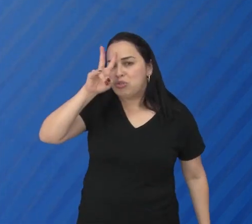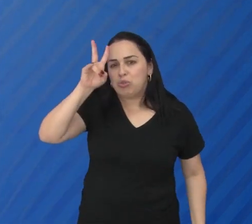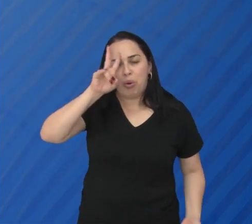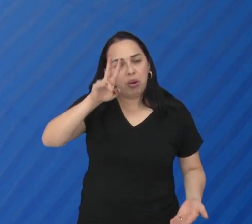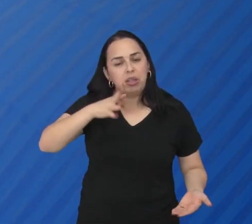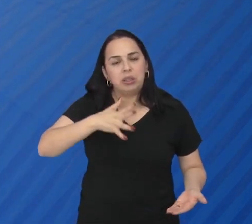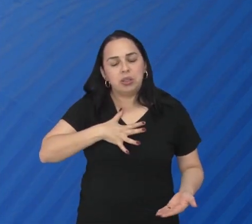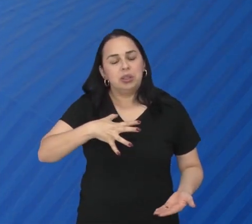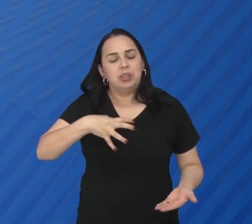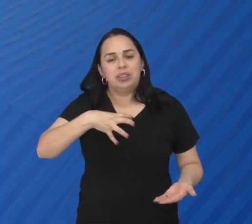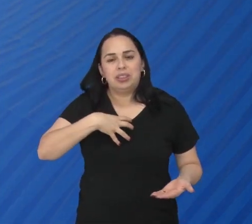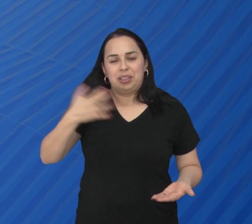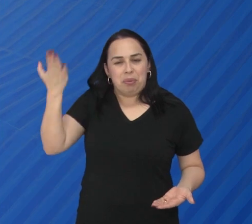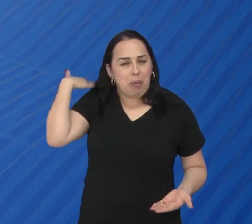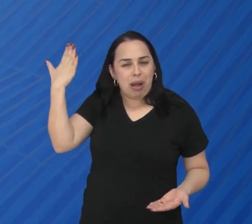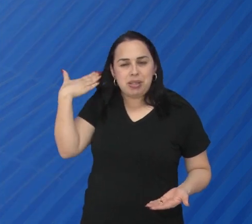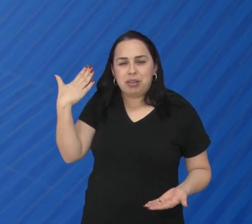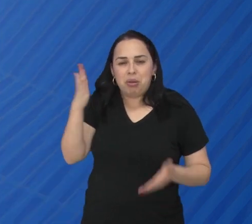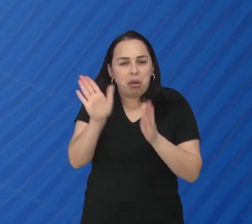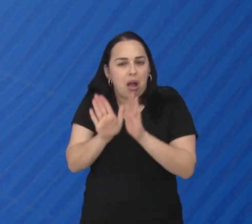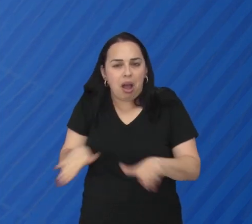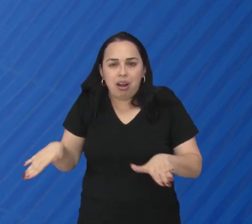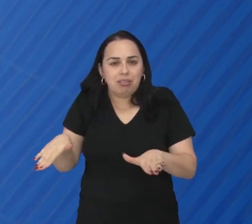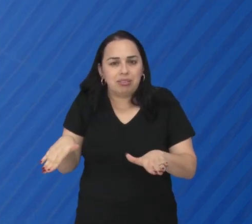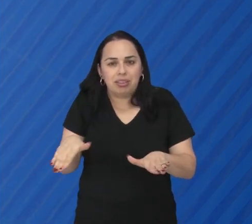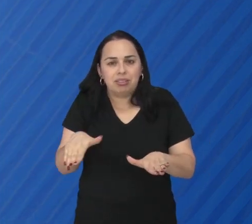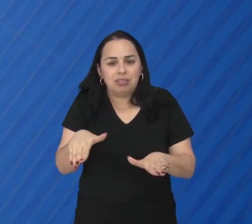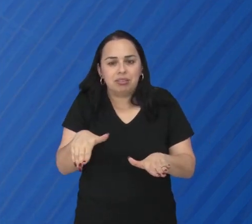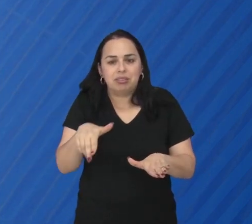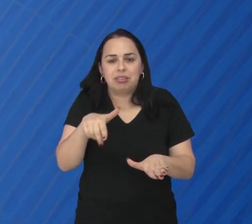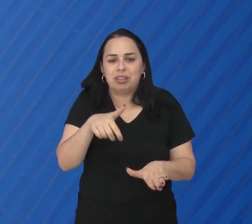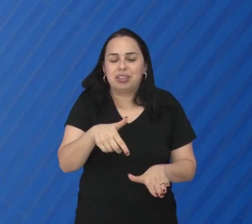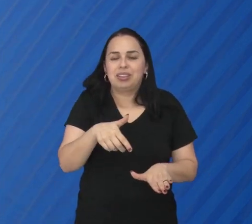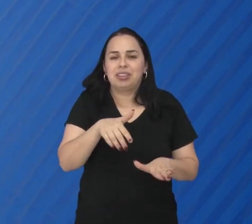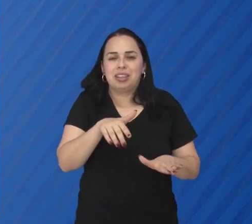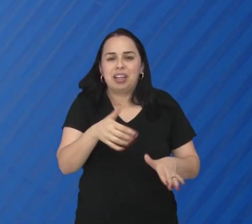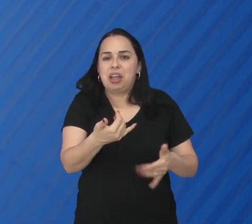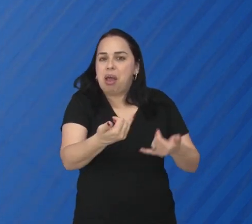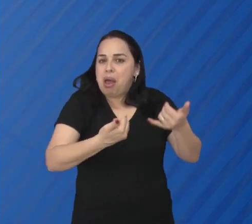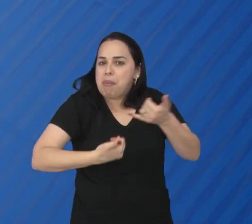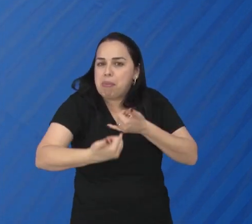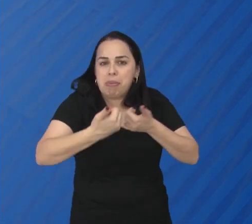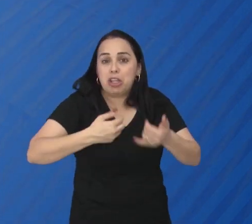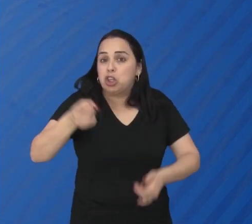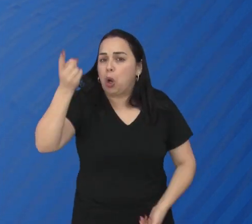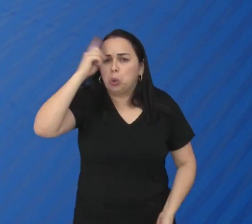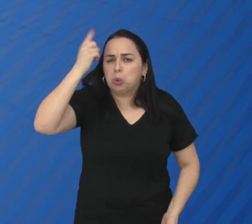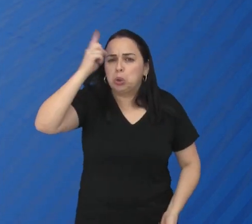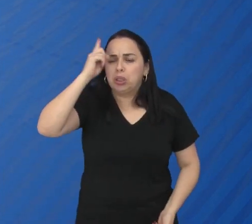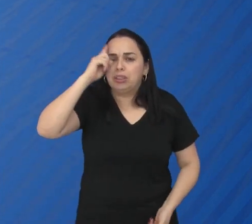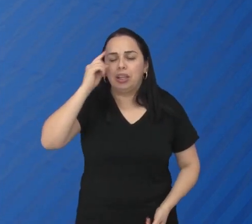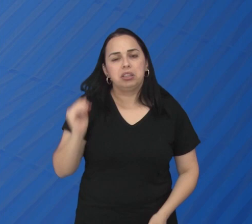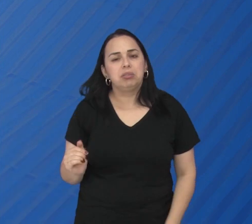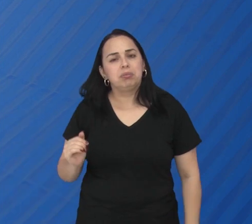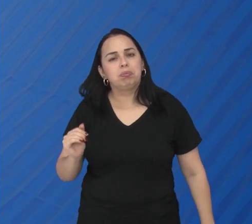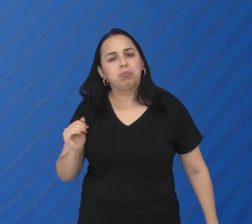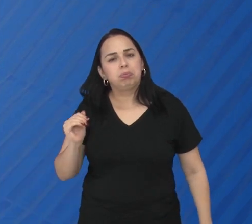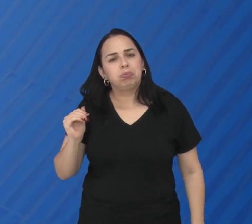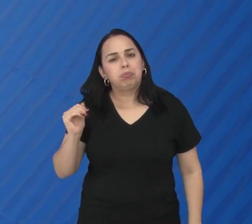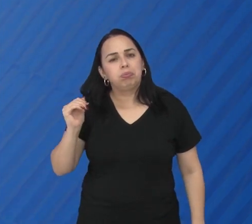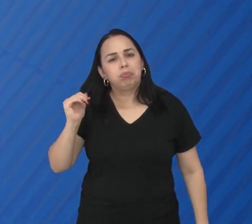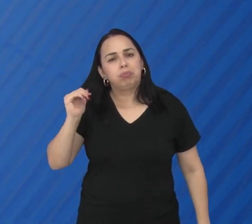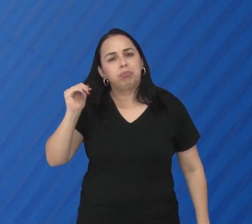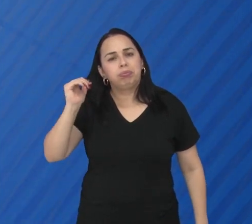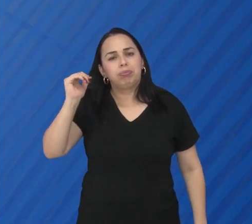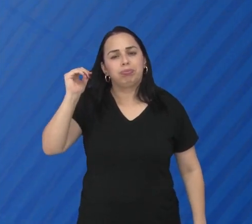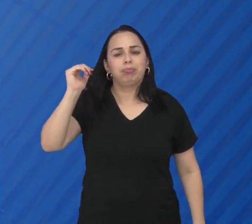minha vida, né? E quando eu era garoto, o Saci era uma coisa cotidiana na vida da gente. Aí você vai